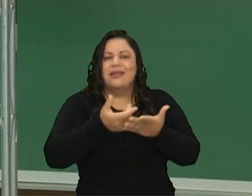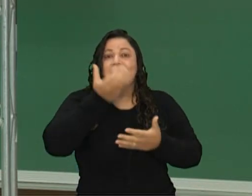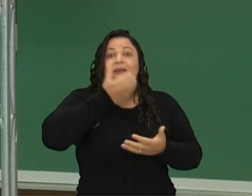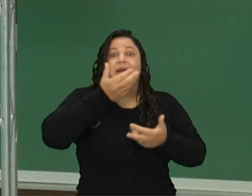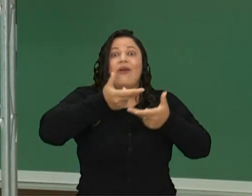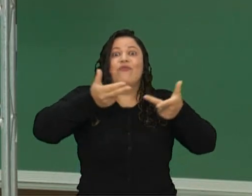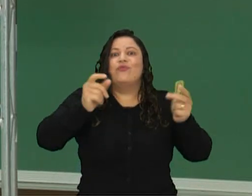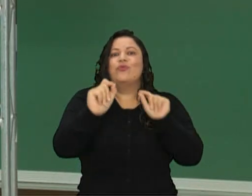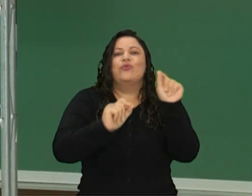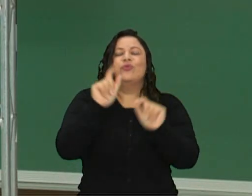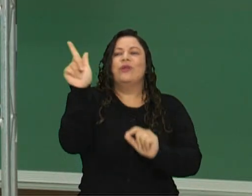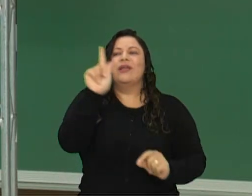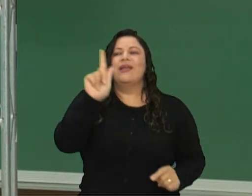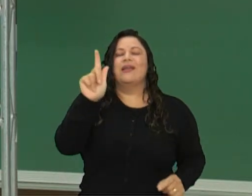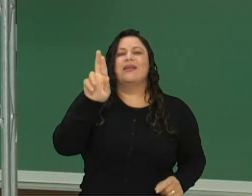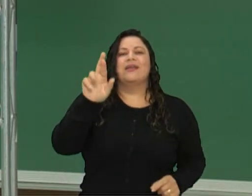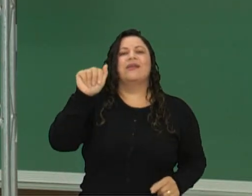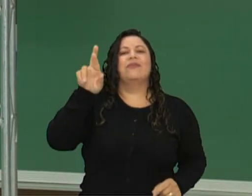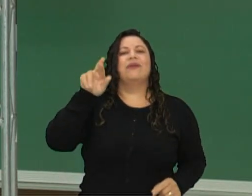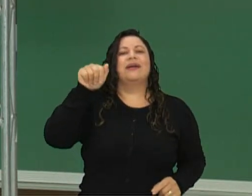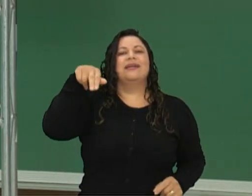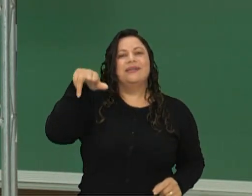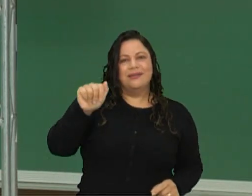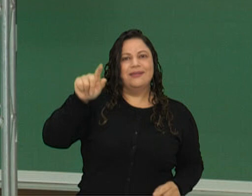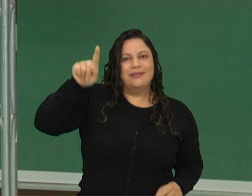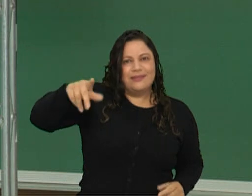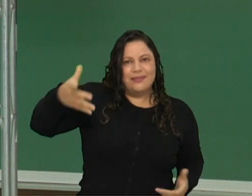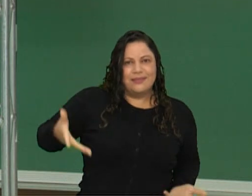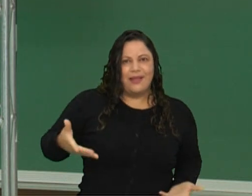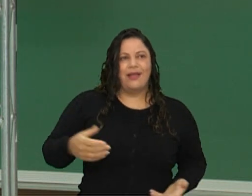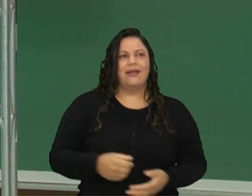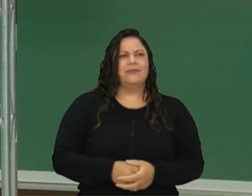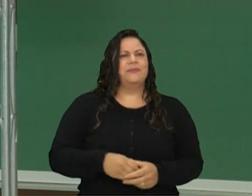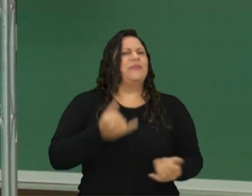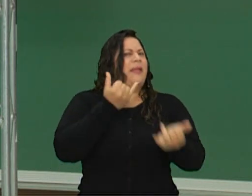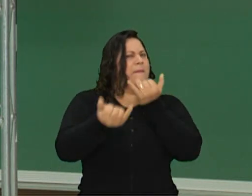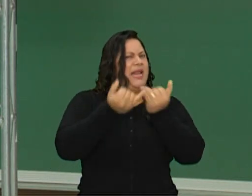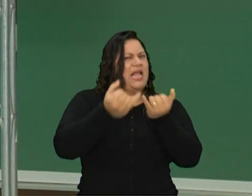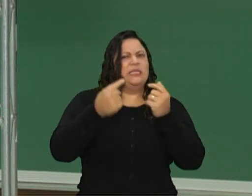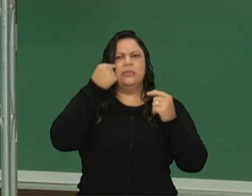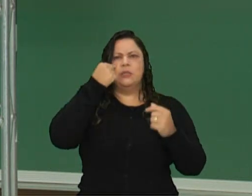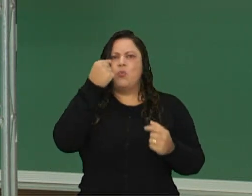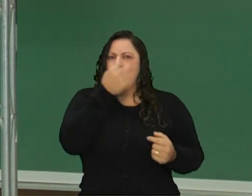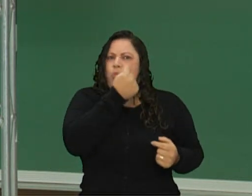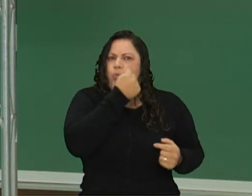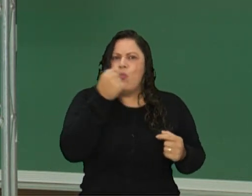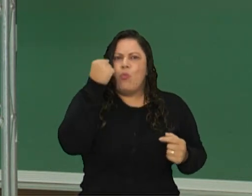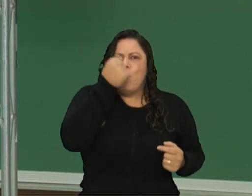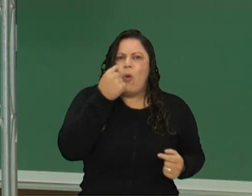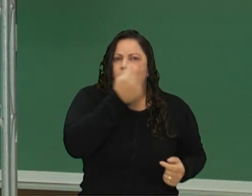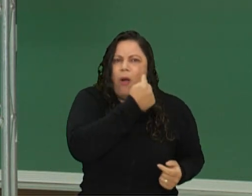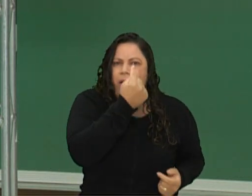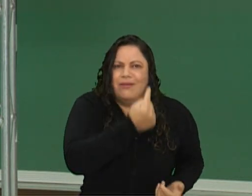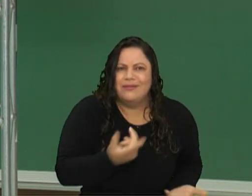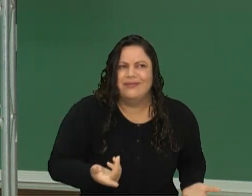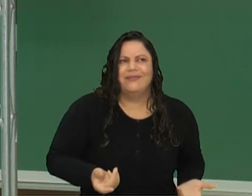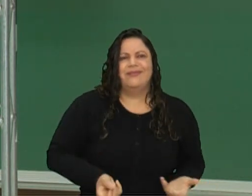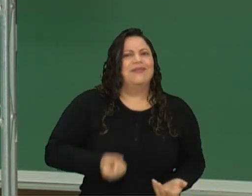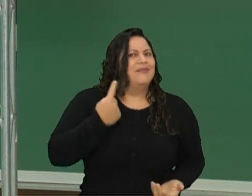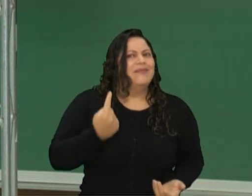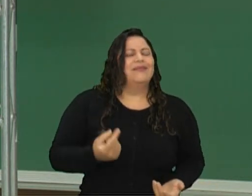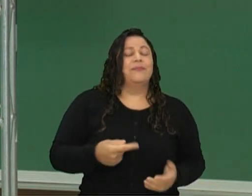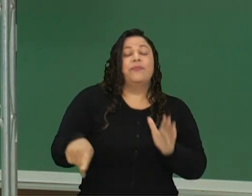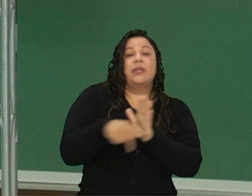do guaraná. Então, essa fruta que parece um olho, aqui vários olhos, guaraná, ele é típico